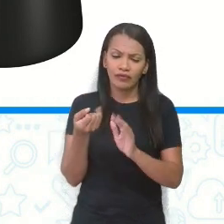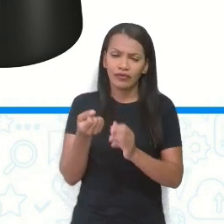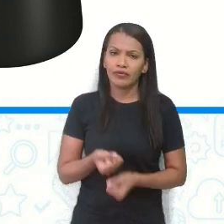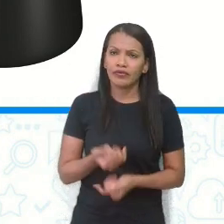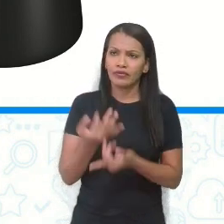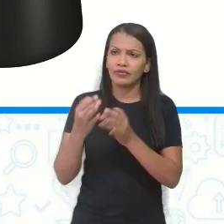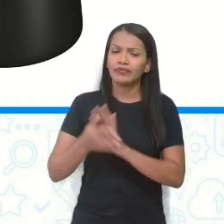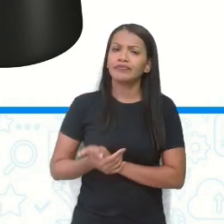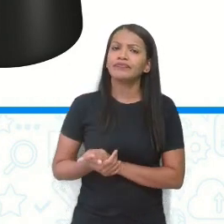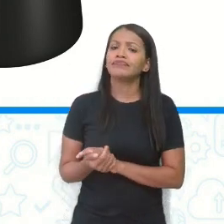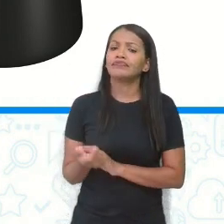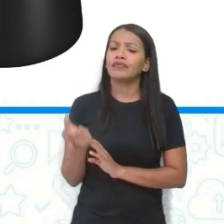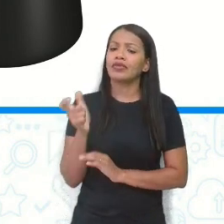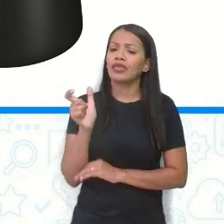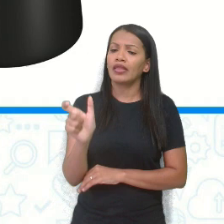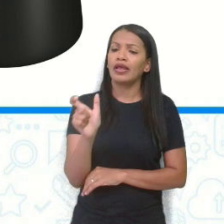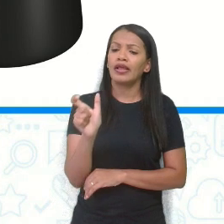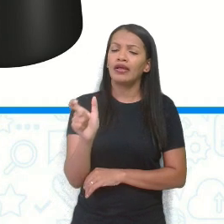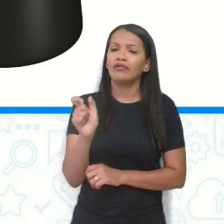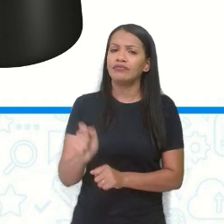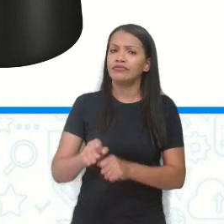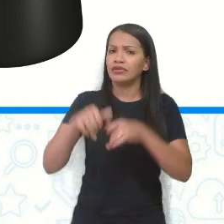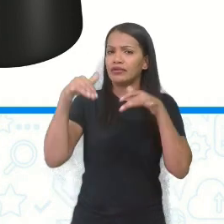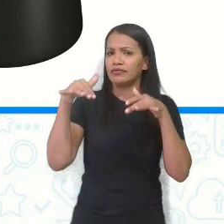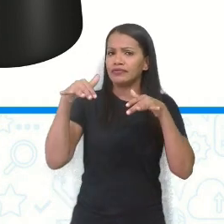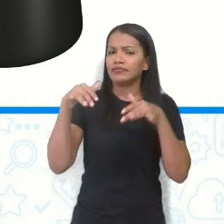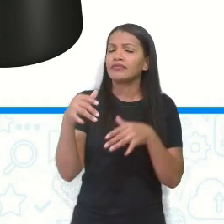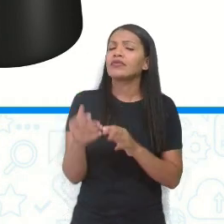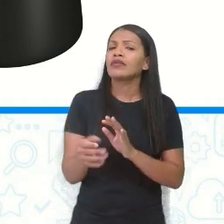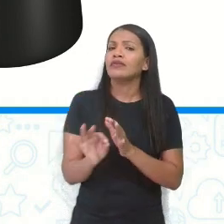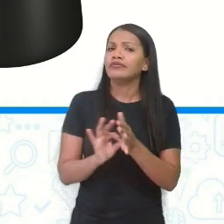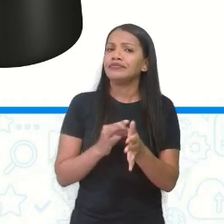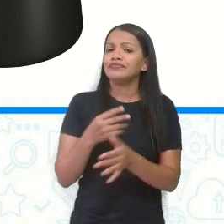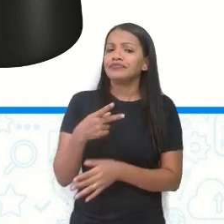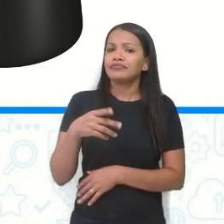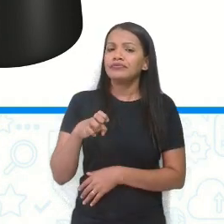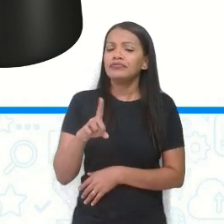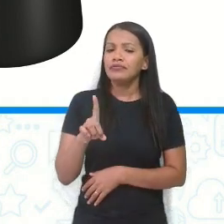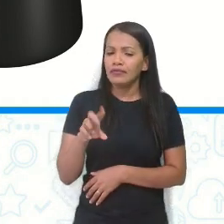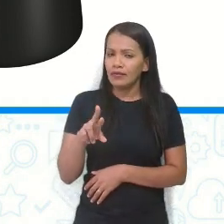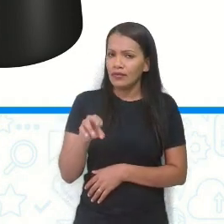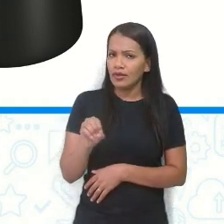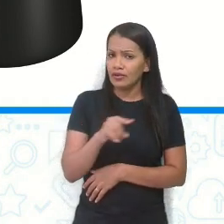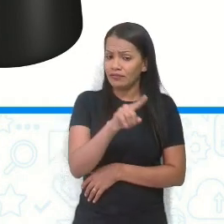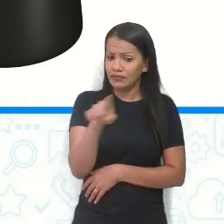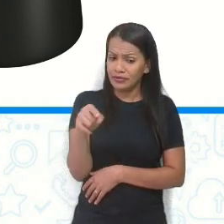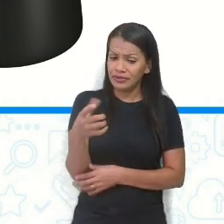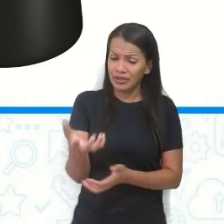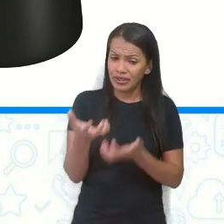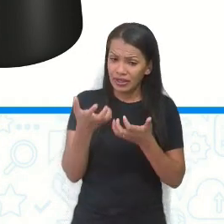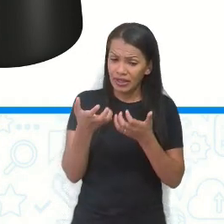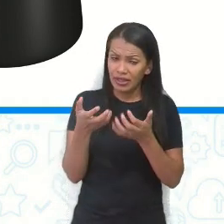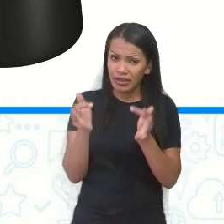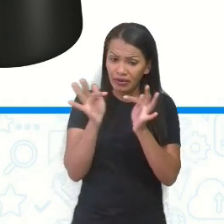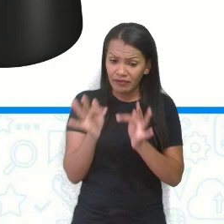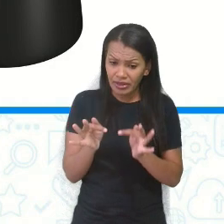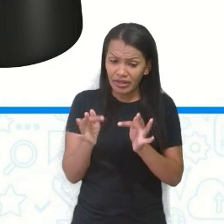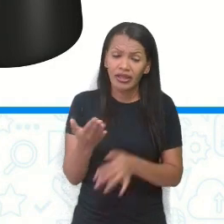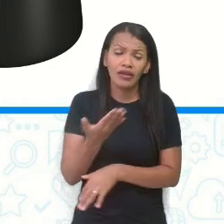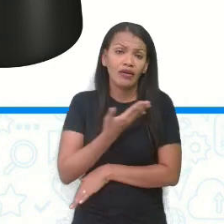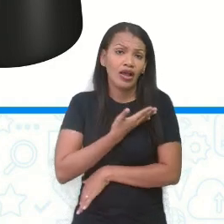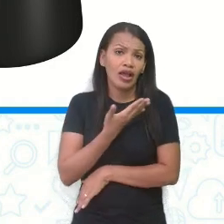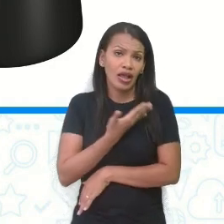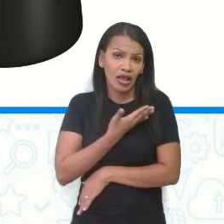Palavras Mágicas, Pedro Bandeira. Se você quer ser feliz e